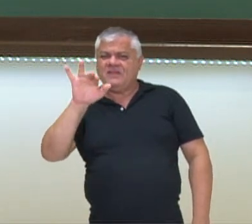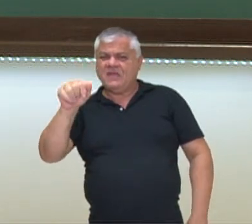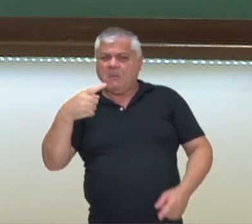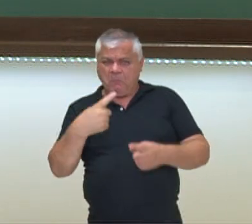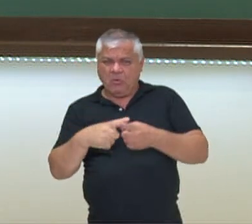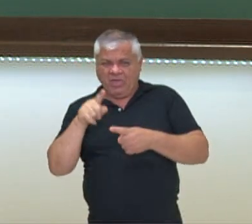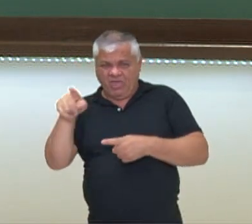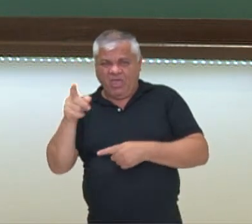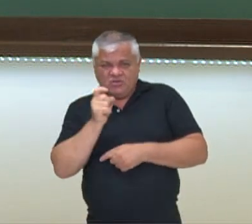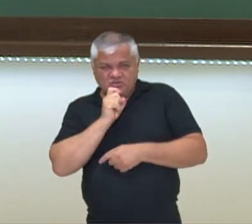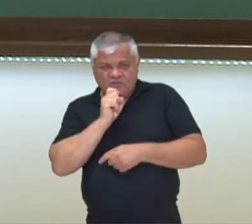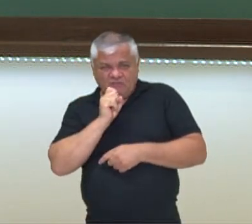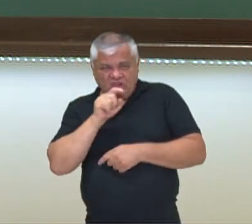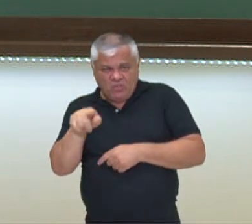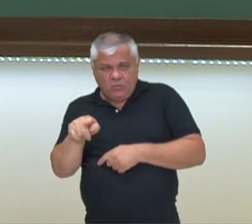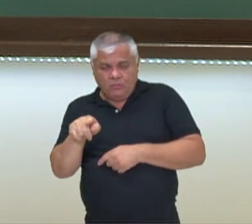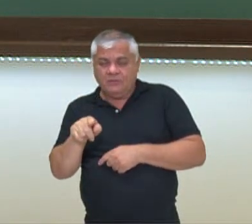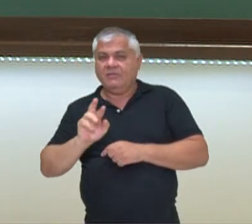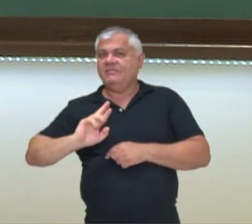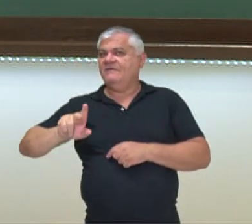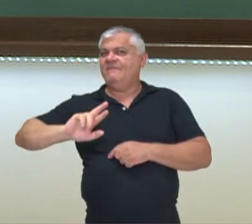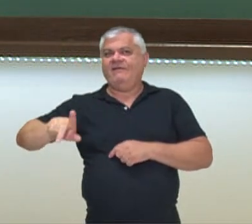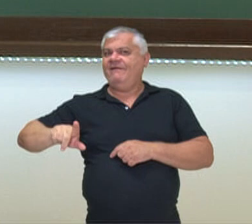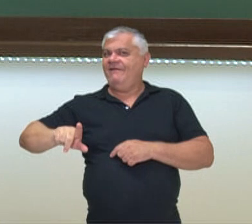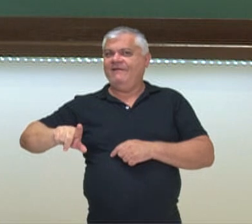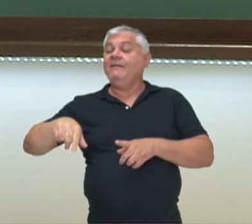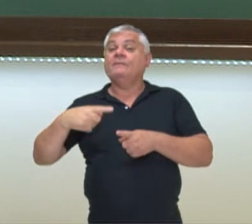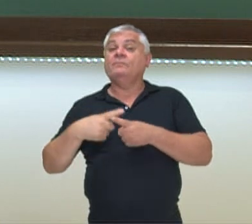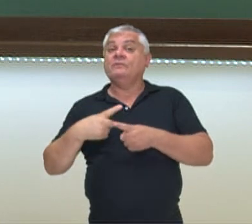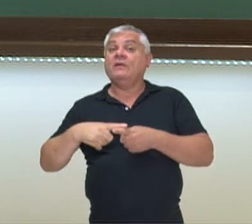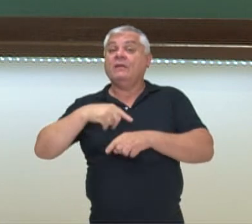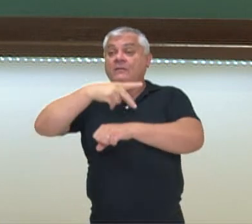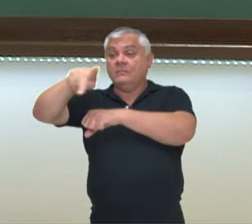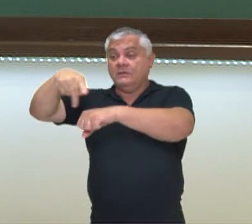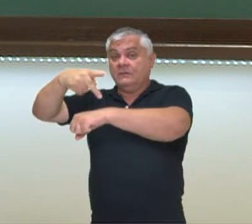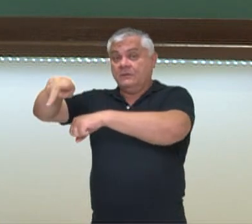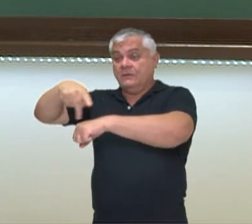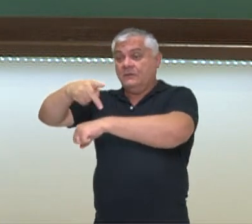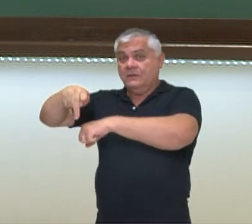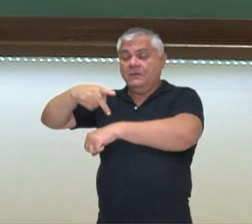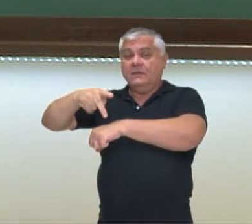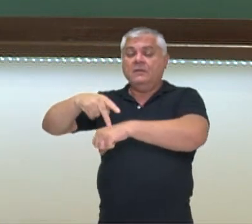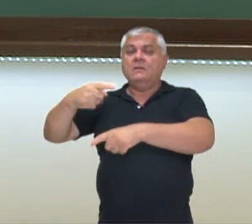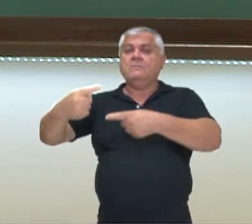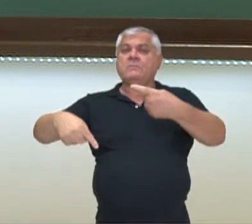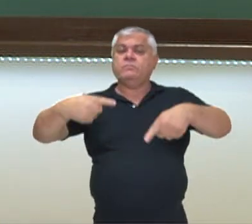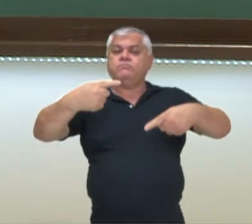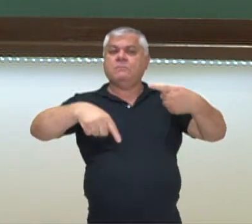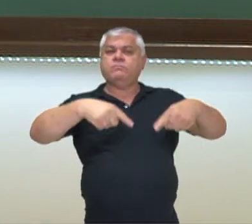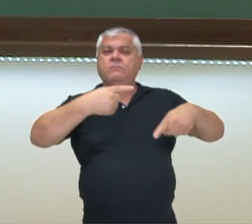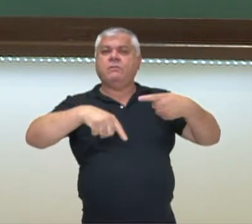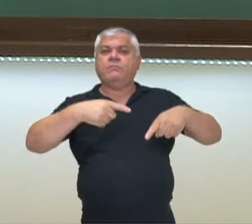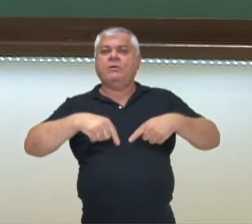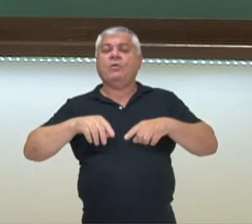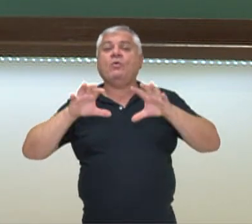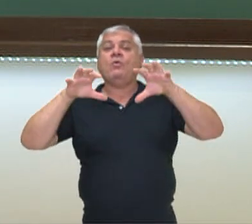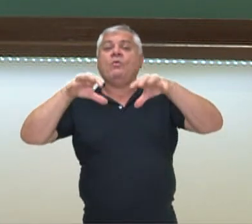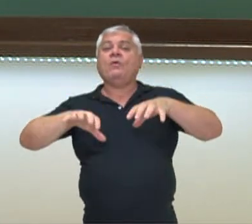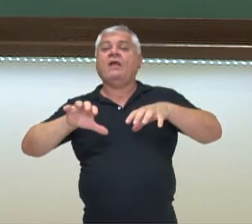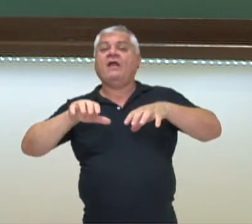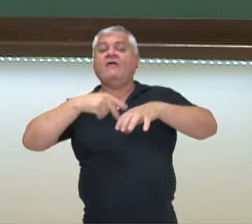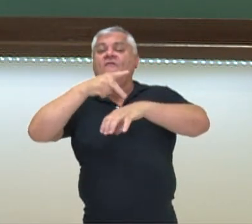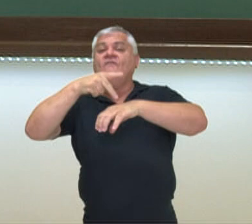que ficavam muito gelados? Não, eles são países que disputavam o poder sempre em territórios